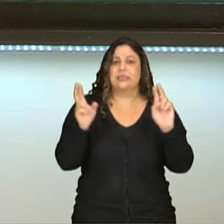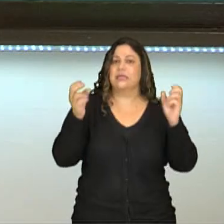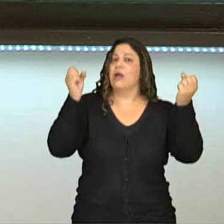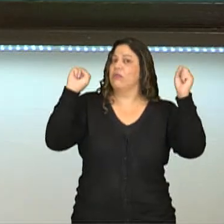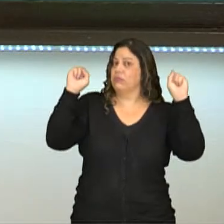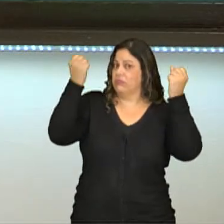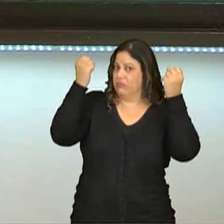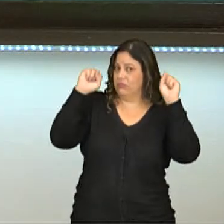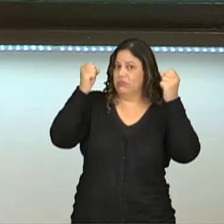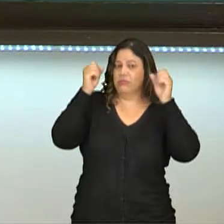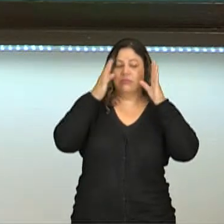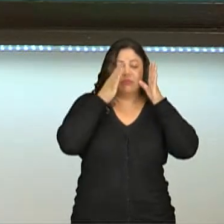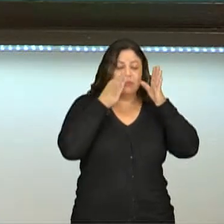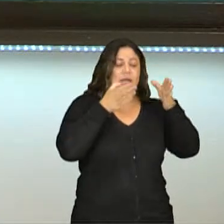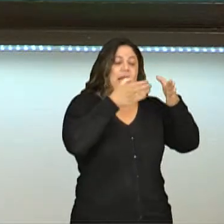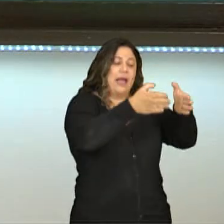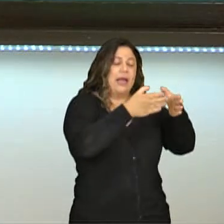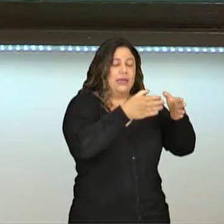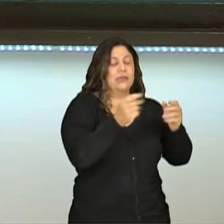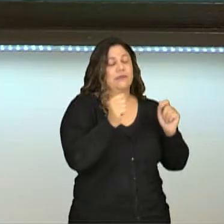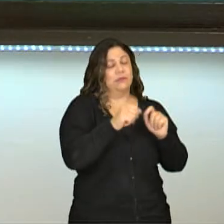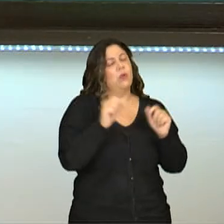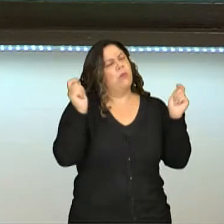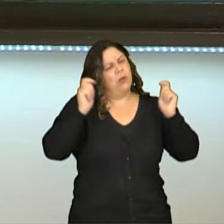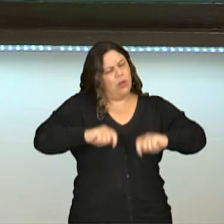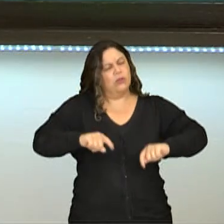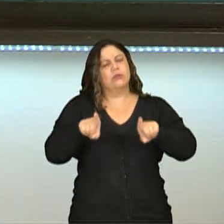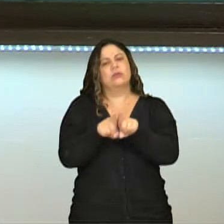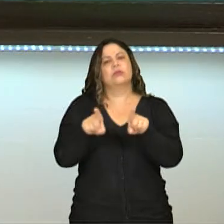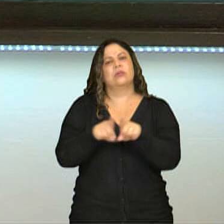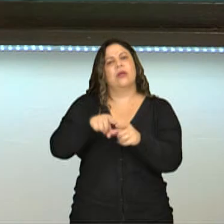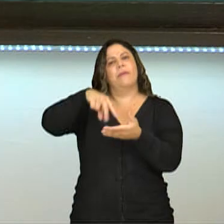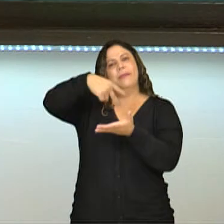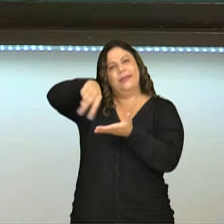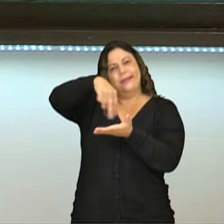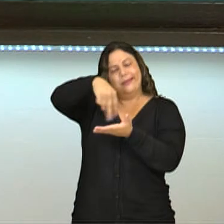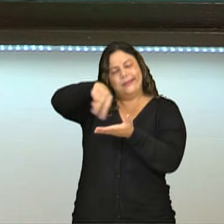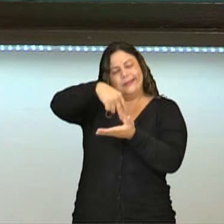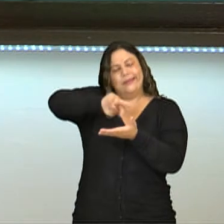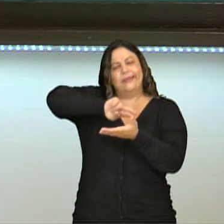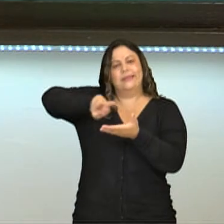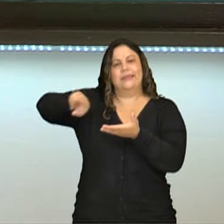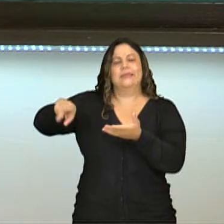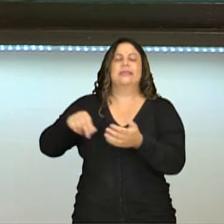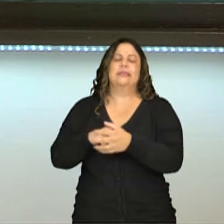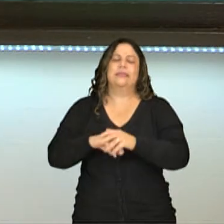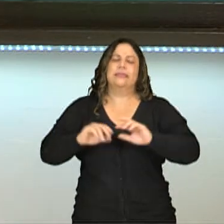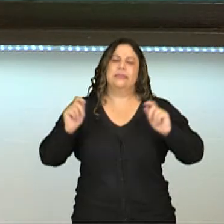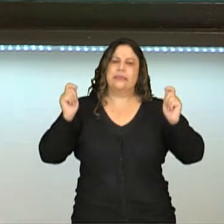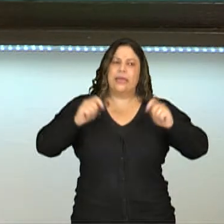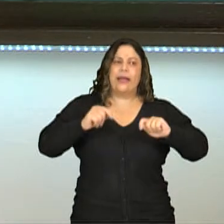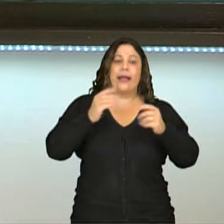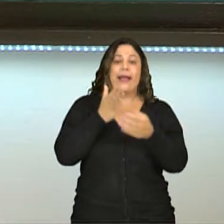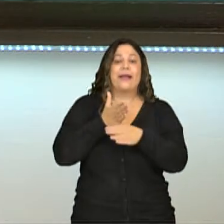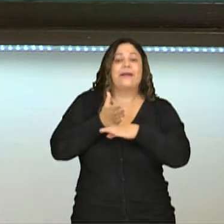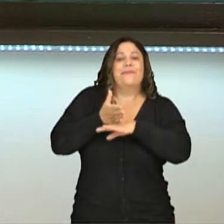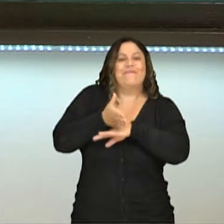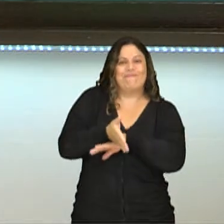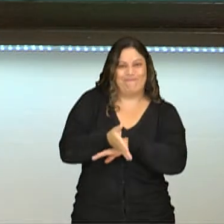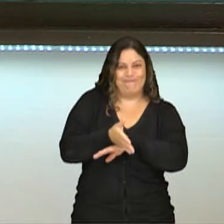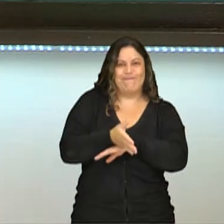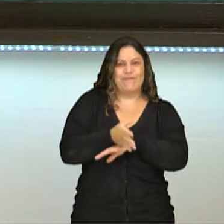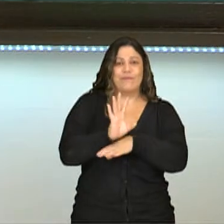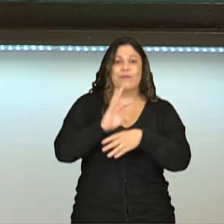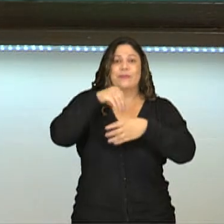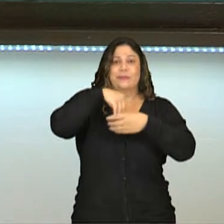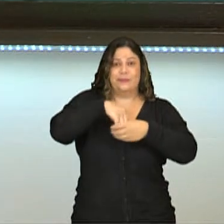ênfase para o esporte, mas pode ser com relação à dança, com relação às lutas. Então, a gente está dando uma ênfase com relação ao esporte. Então, é intervir pedagogicamente dentro do